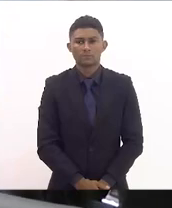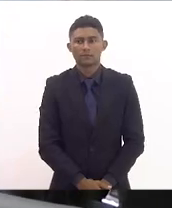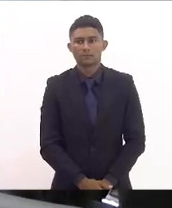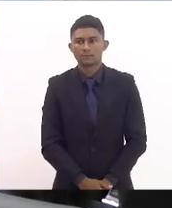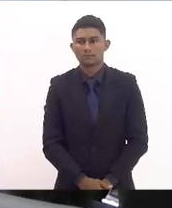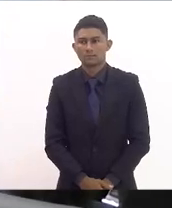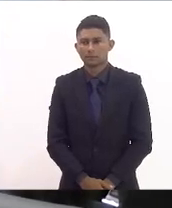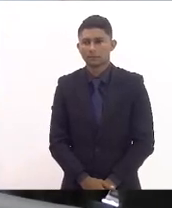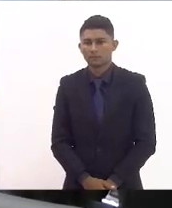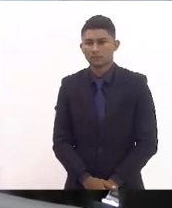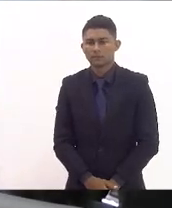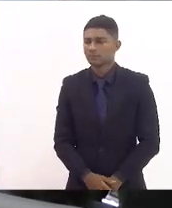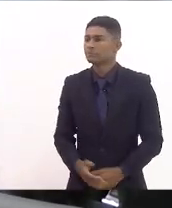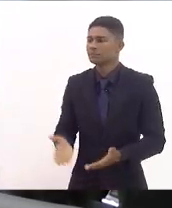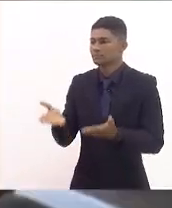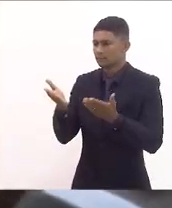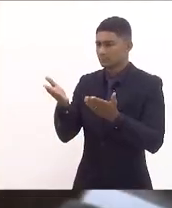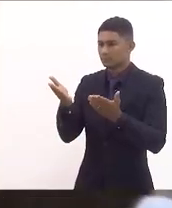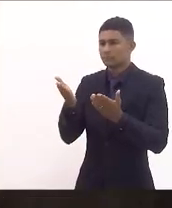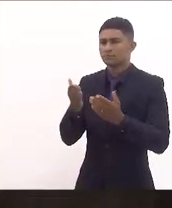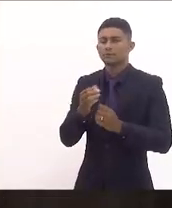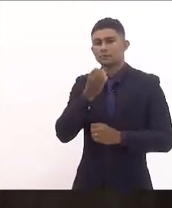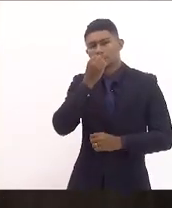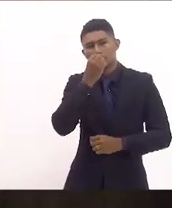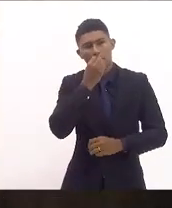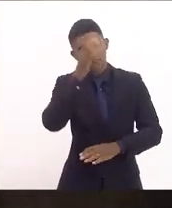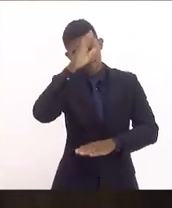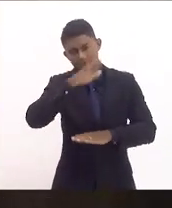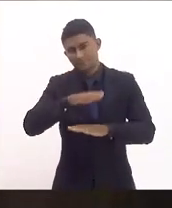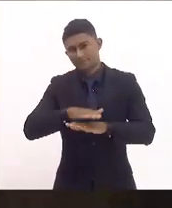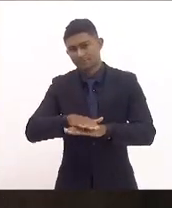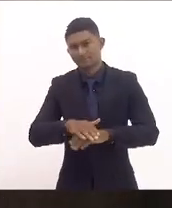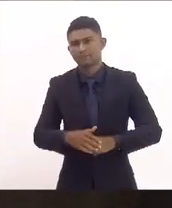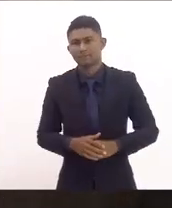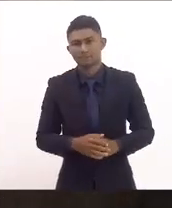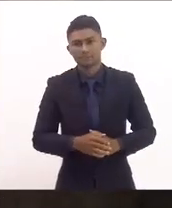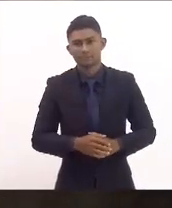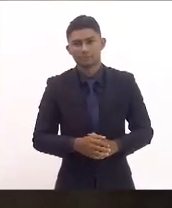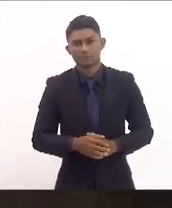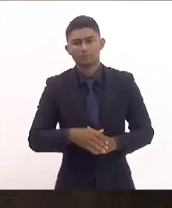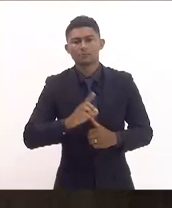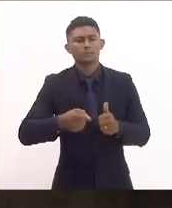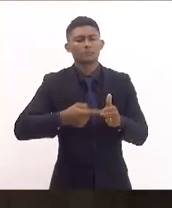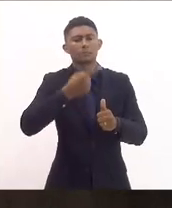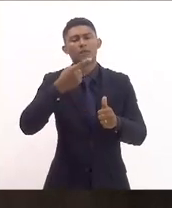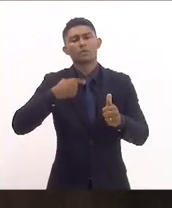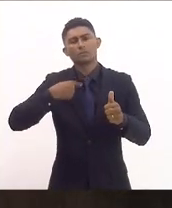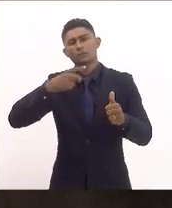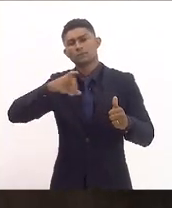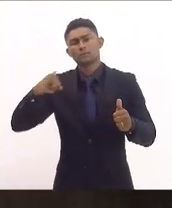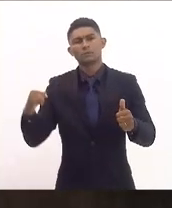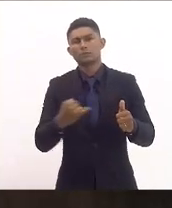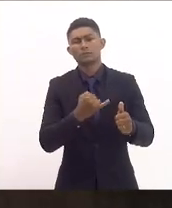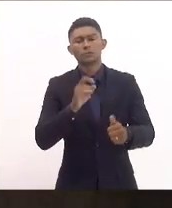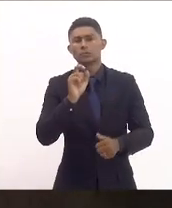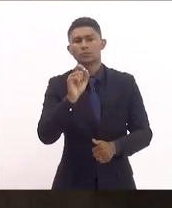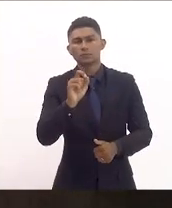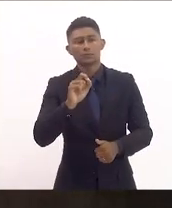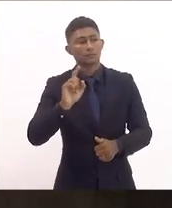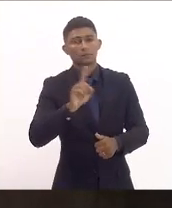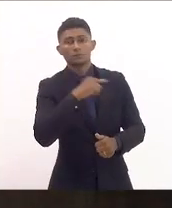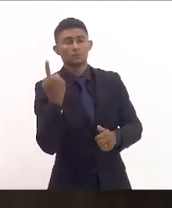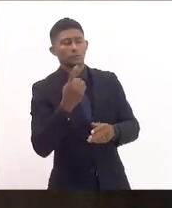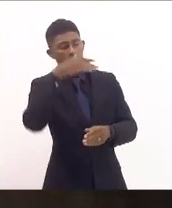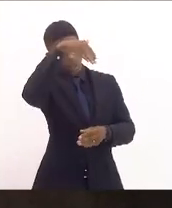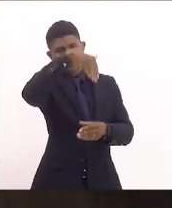presidente é planagem são Moraes Boa tarde Presidente eu quero aqui primeiro aproveitar a oportunidade para registrar o nosso